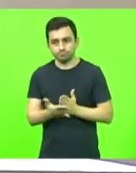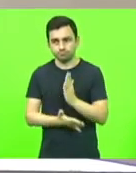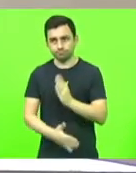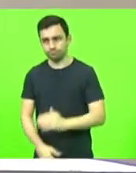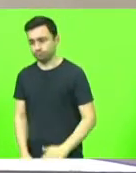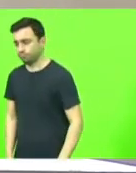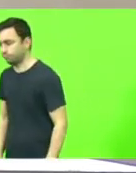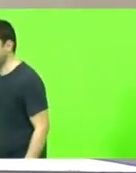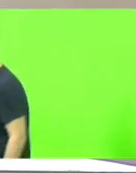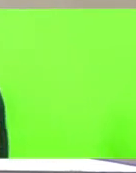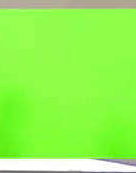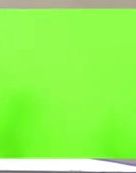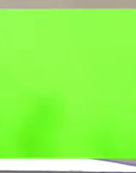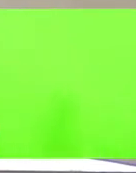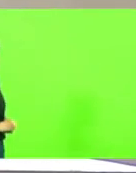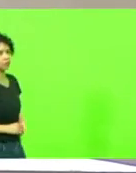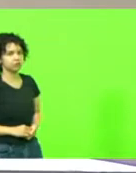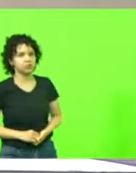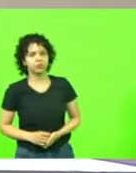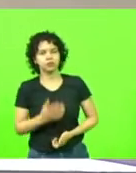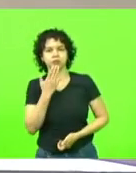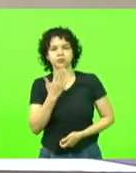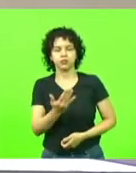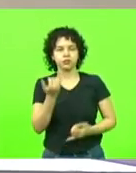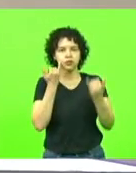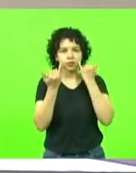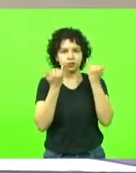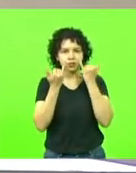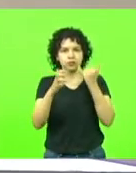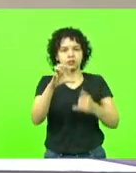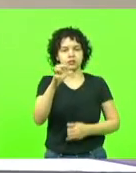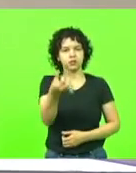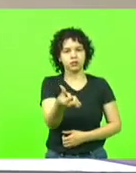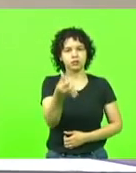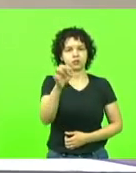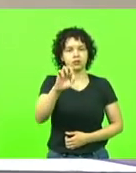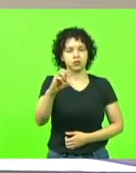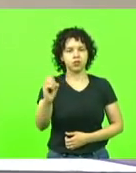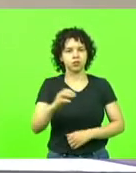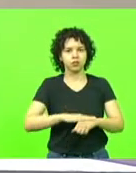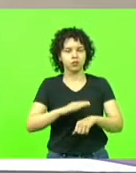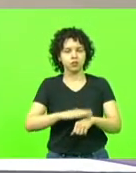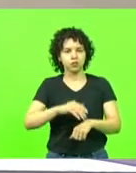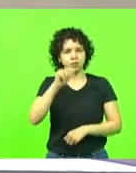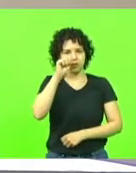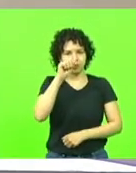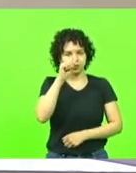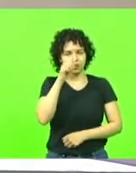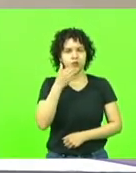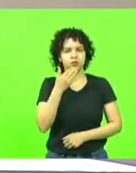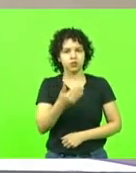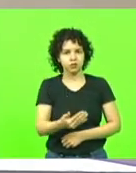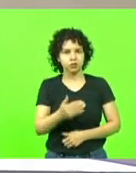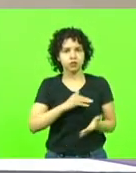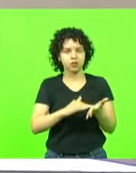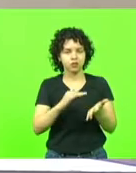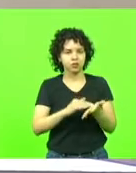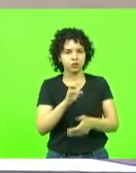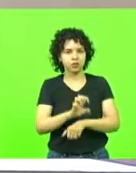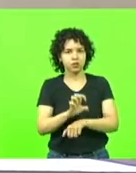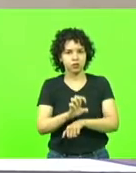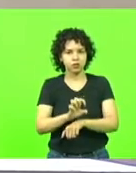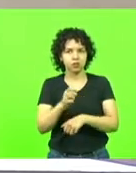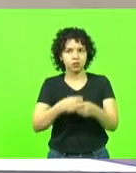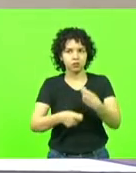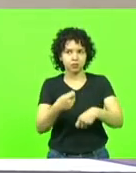Aprovado. Pedido de informação 690, deputado João Amin, solicitando ao secretário de Estado da Administração informações acerca